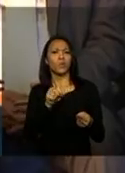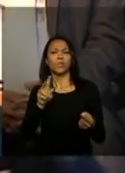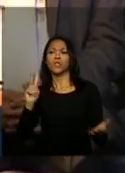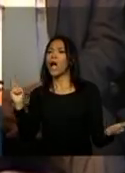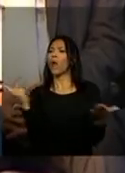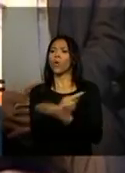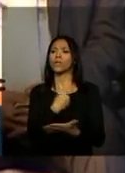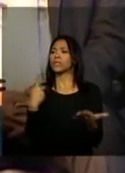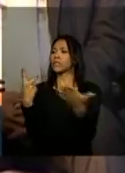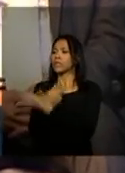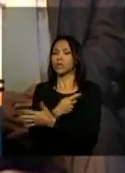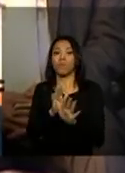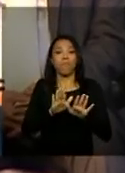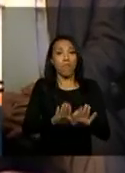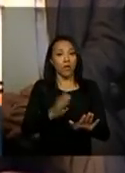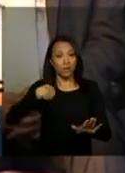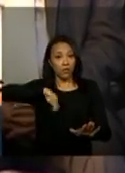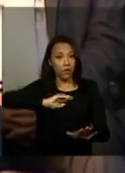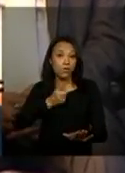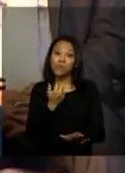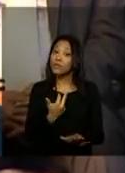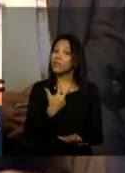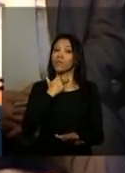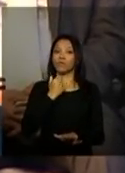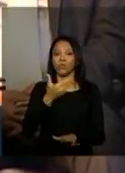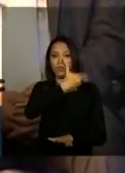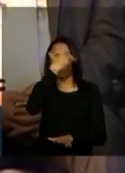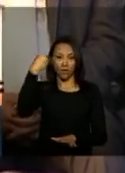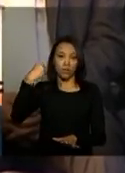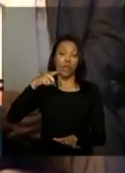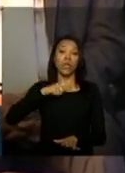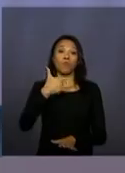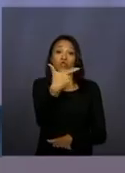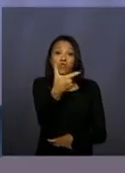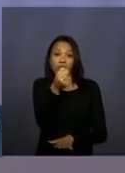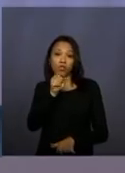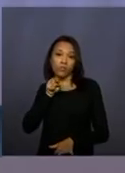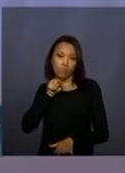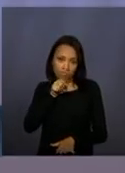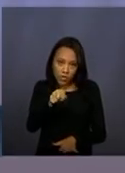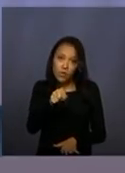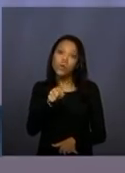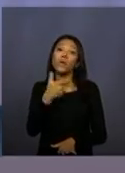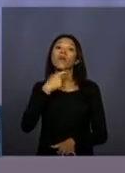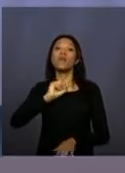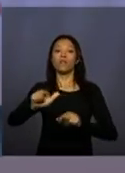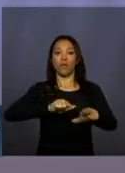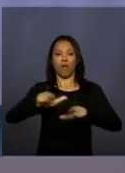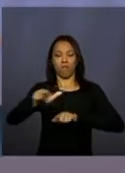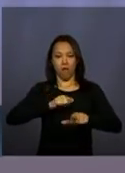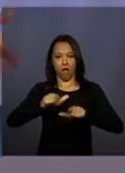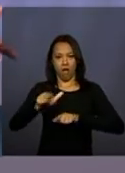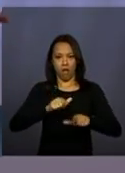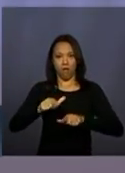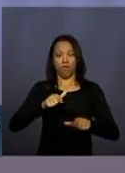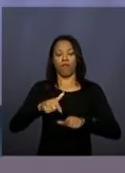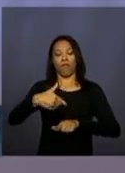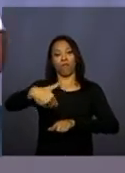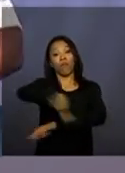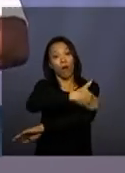acontecendo, porém, não podemos esquecer que temos 20 mil catadores ainda na rua necessitando de